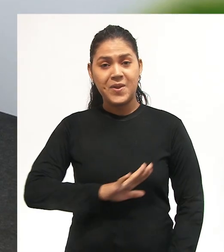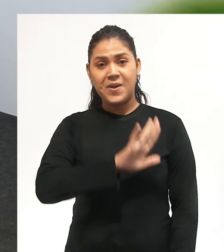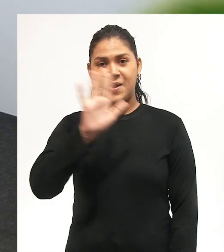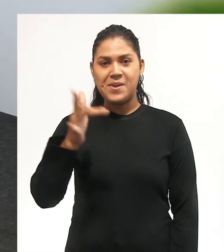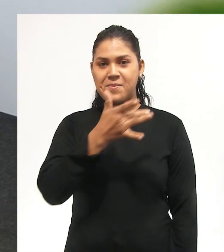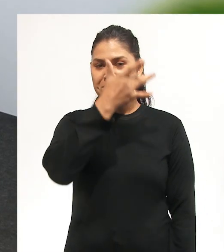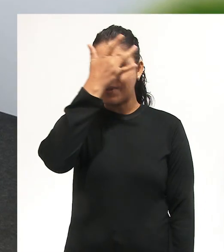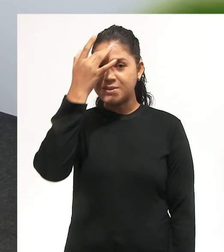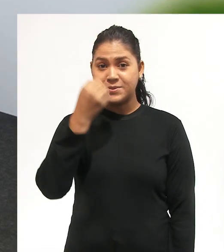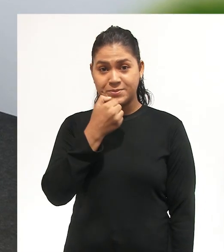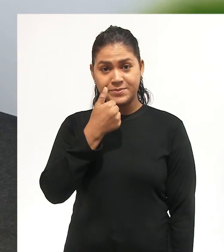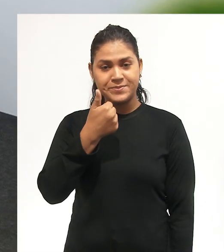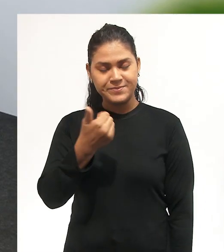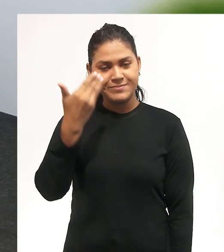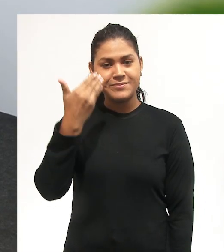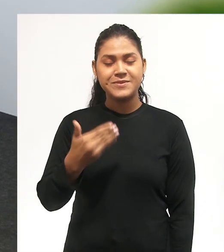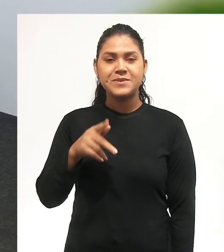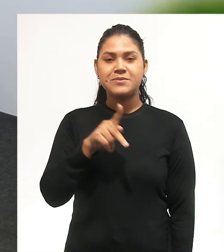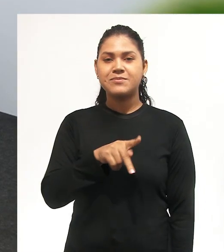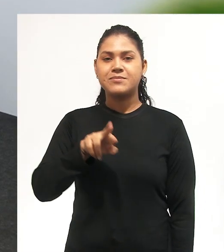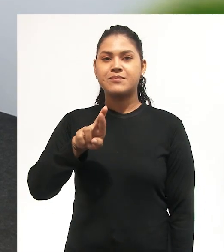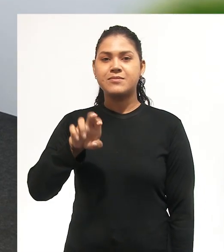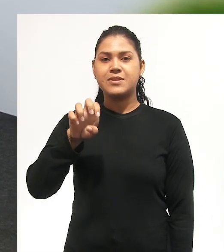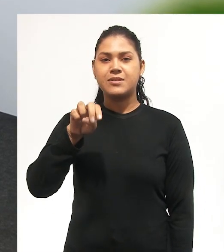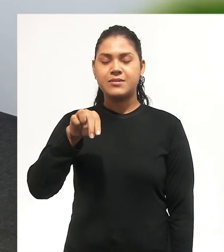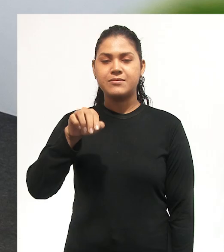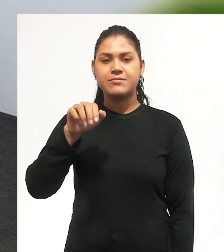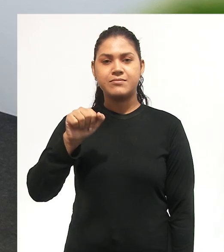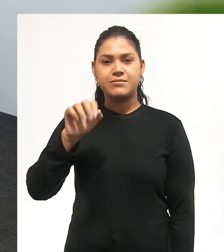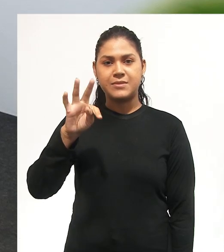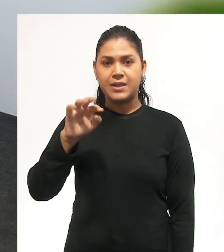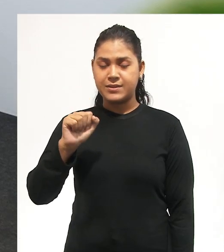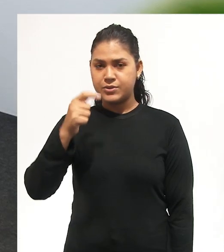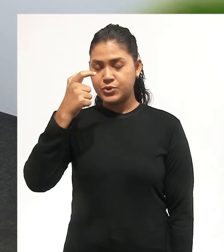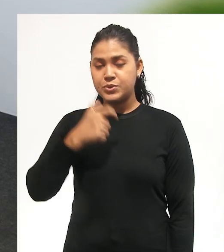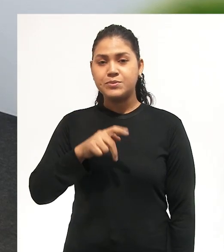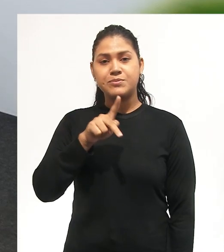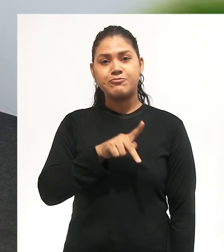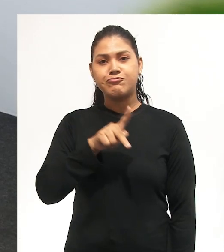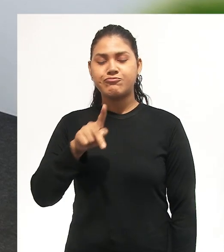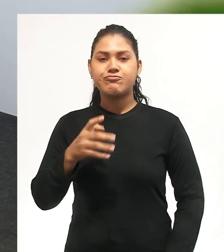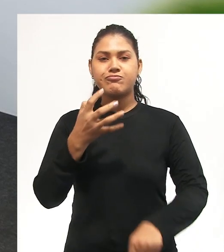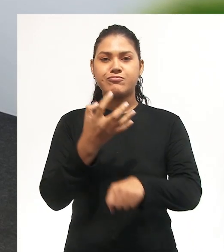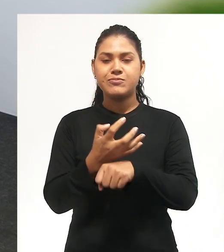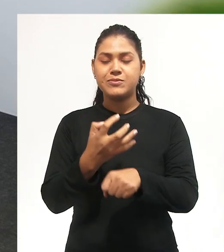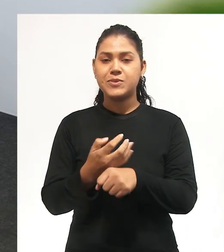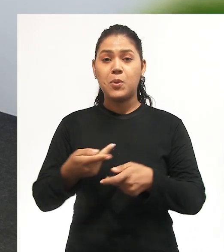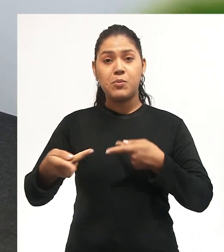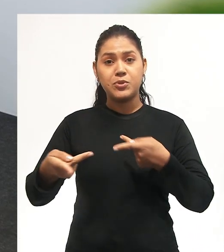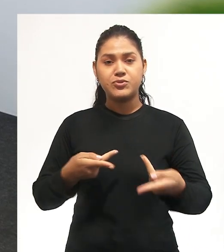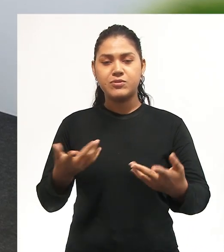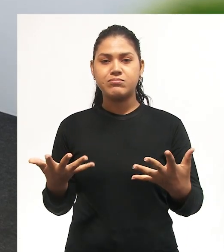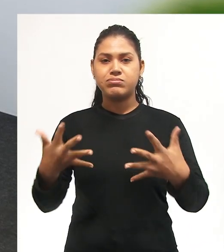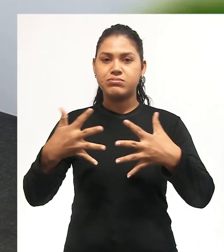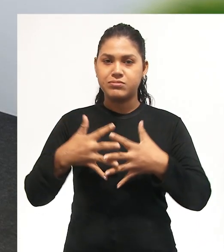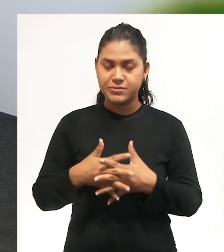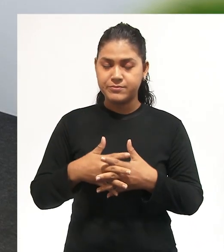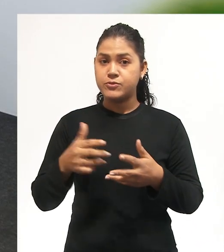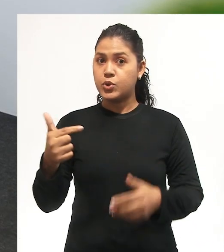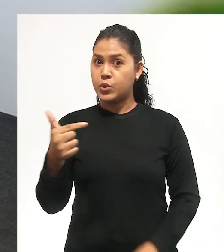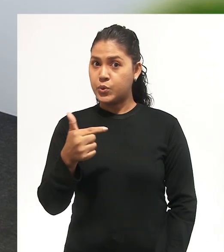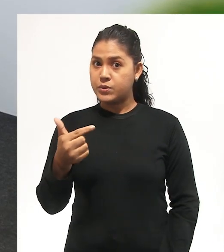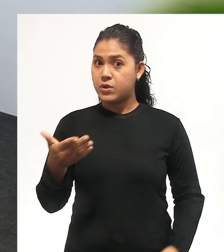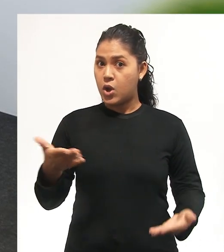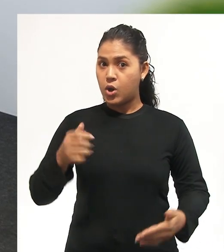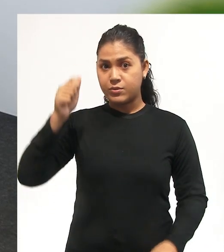Olá pessoal, tudo bem? Eu me chamo Renata Nobre e estou como professora formadora na disciplina de Projeto Integrador 2. Nesse momento eu vou